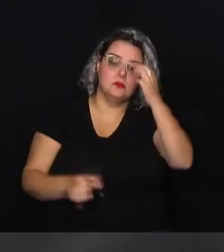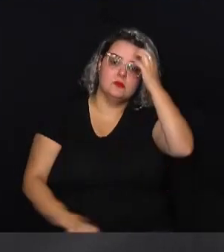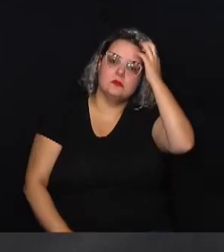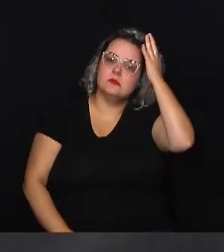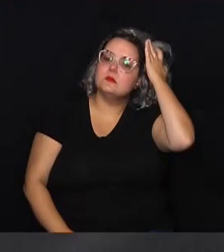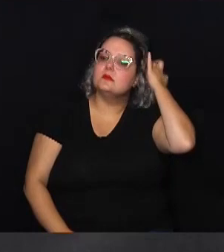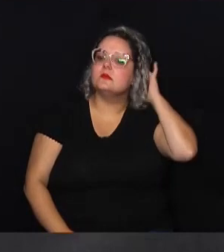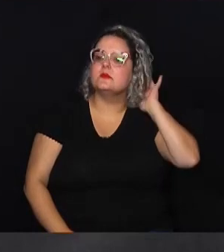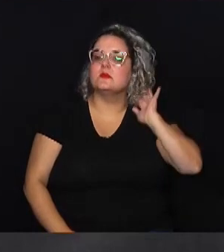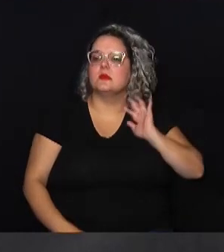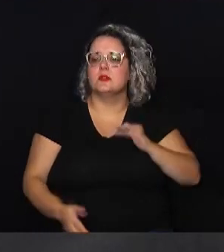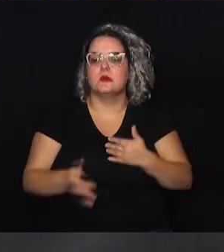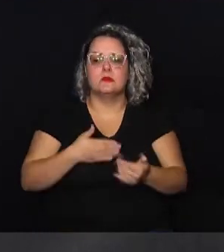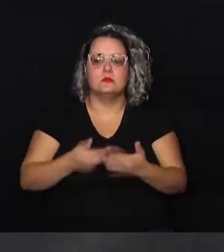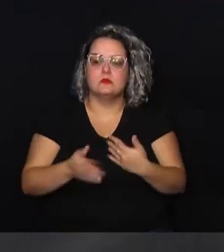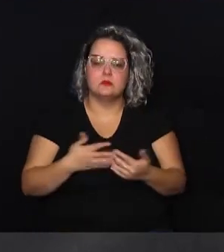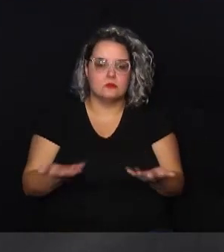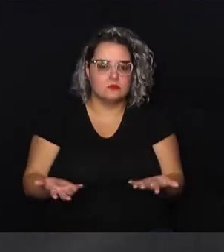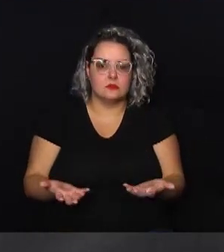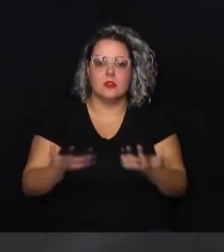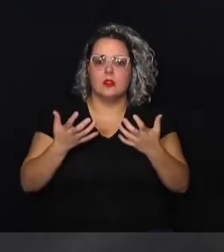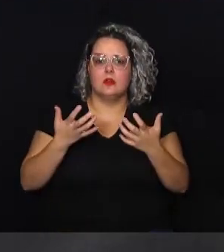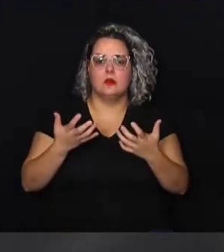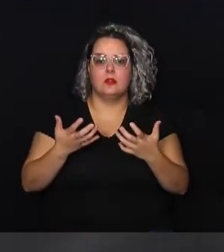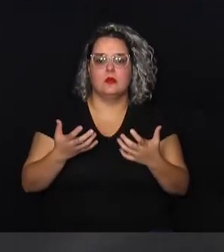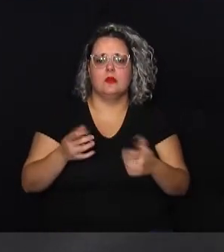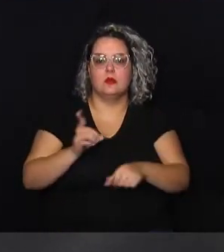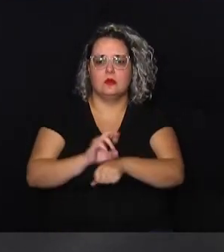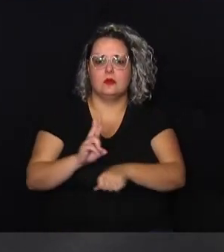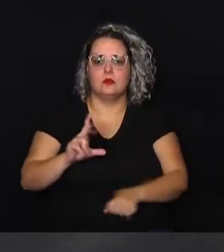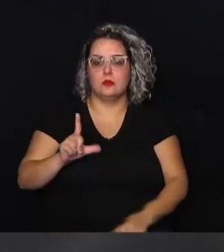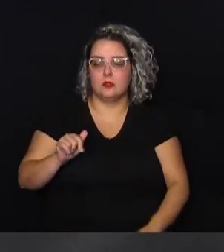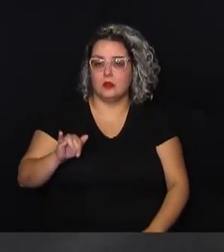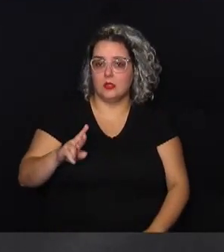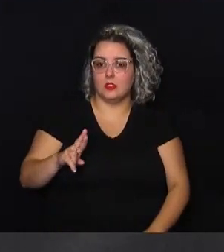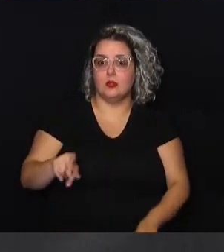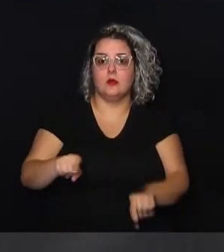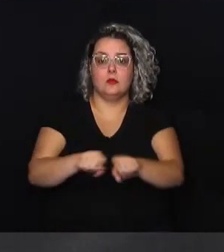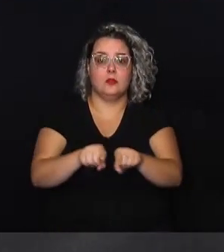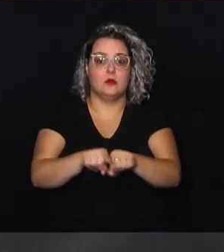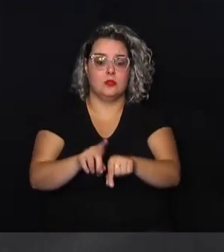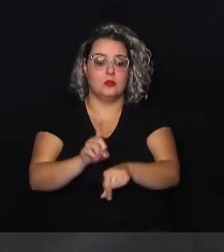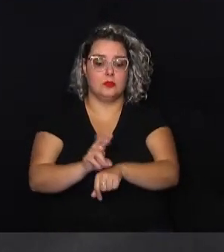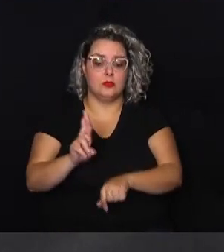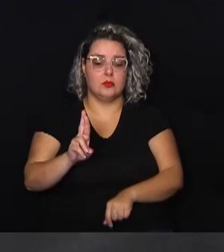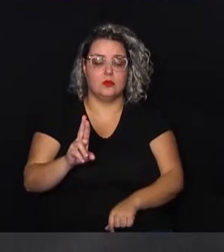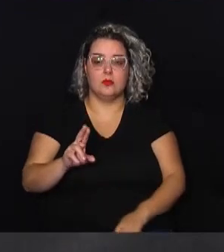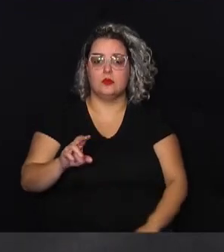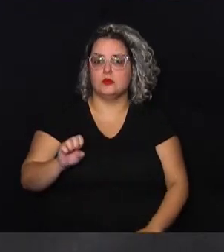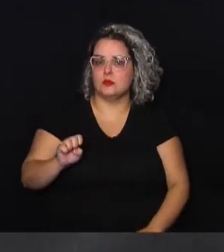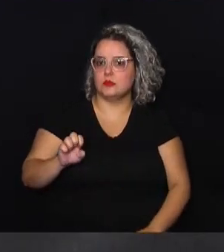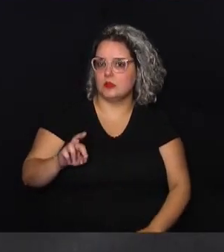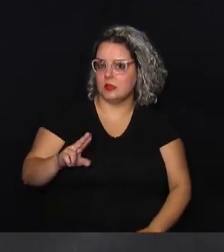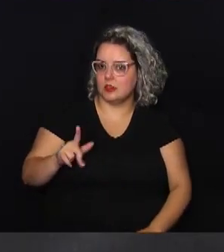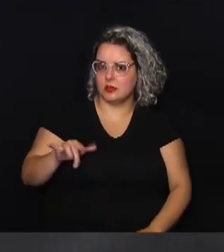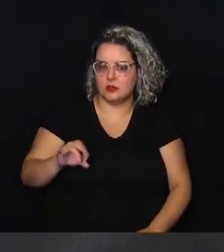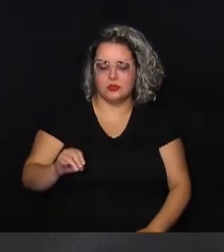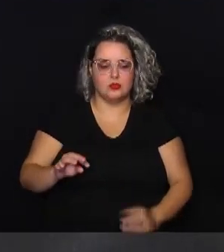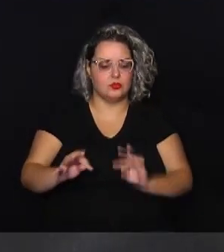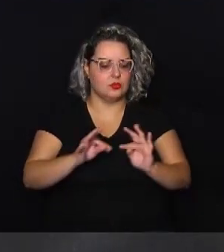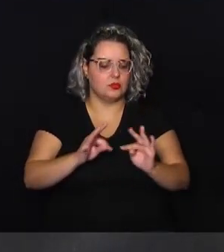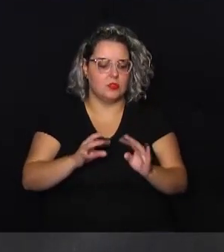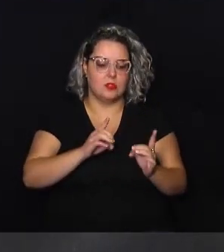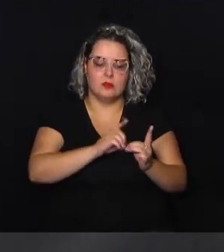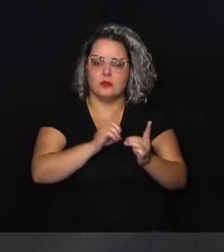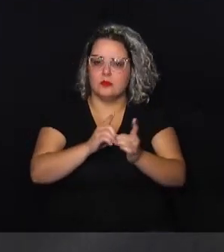independentemente disso, eu gostaria que tanto o Dr. Lair como o Dr. Sérgio, todos os funcionários técnicos ou os que estão lá mesmo